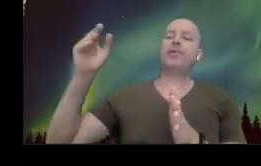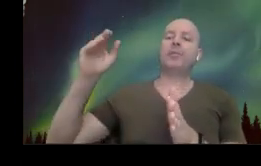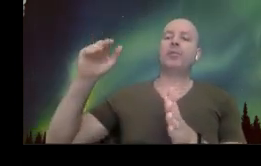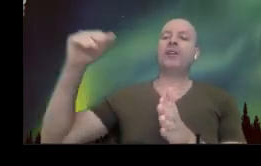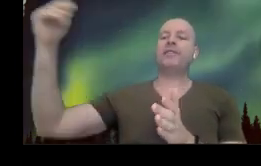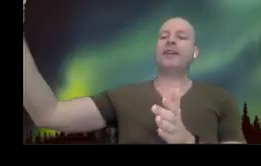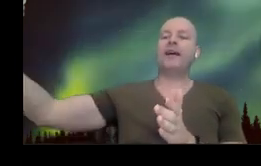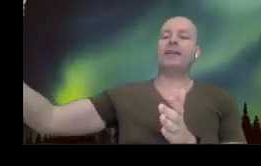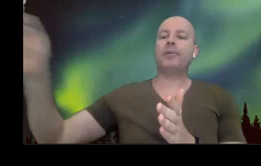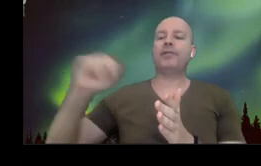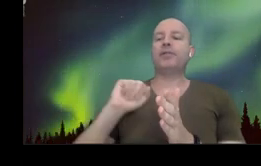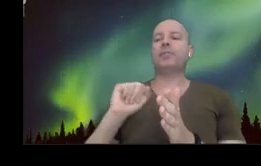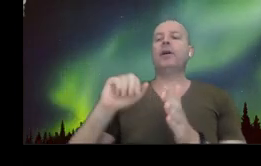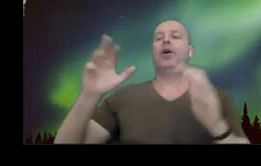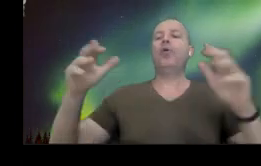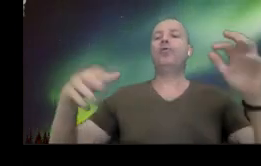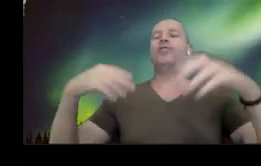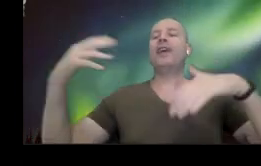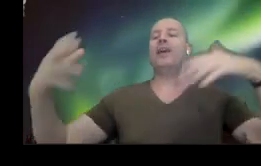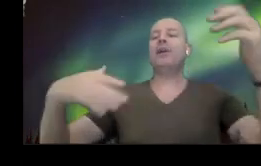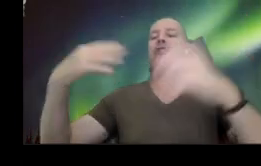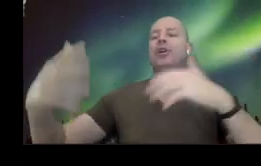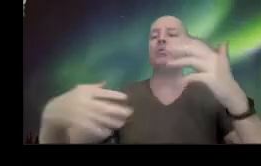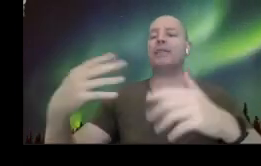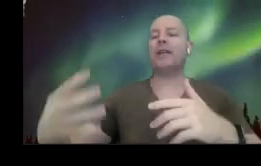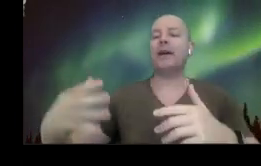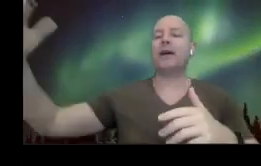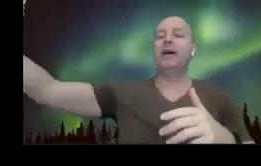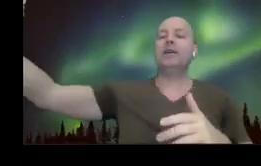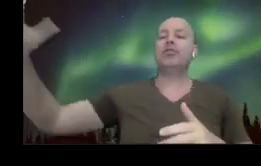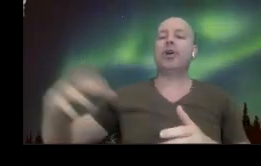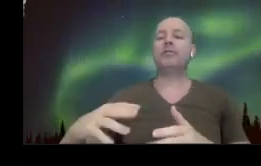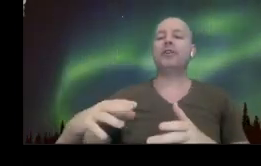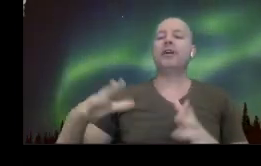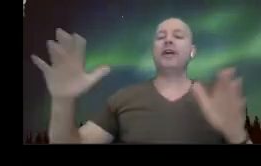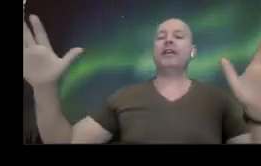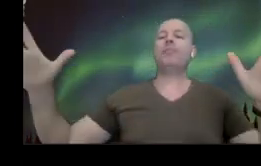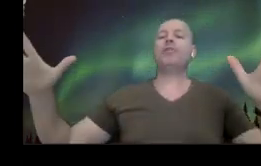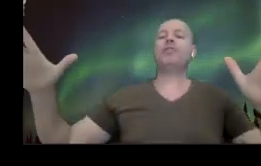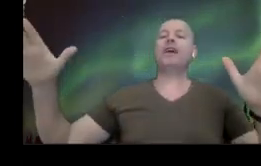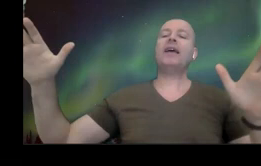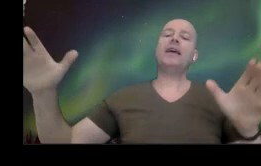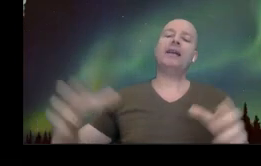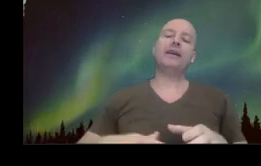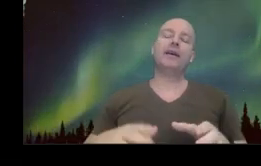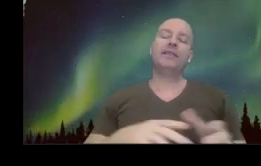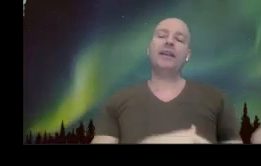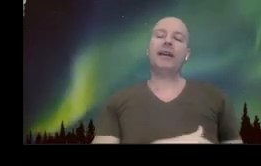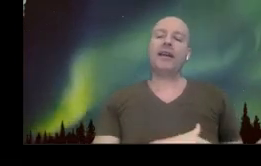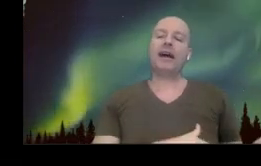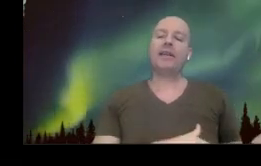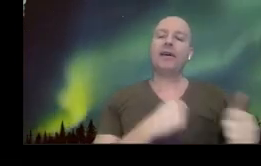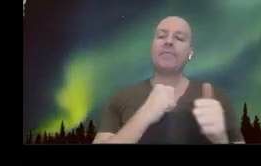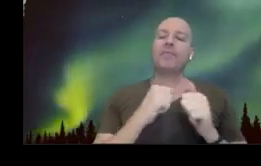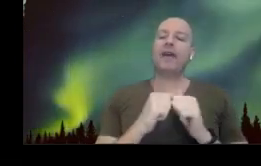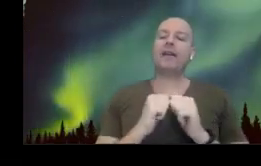tem, por exemplo, uma estrada para cima, ou você remexeu na terra e chove, ela pode ser carreada. Se